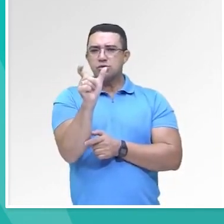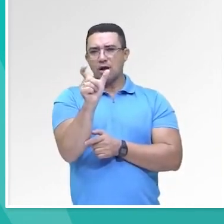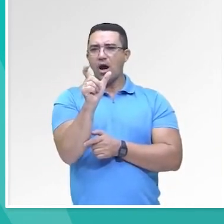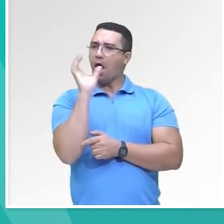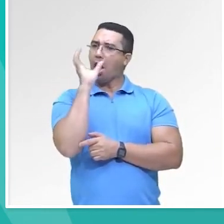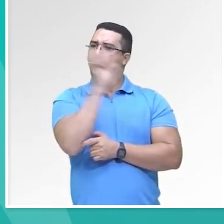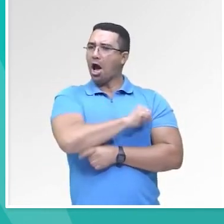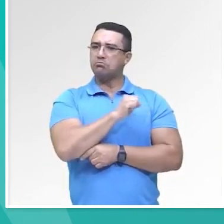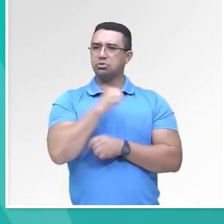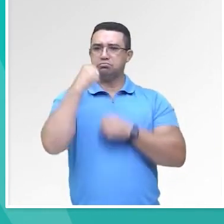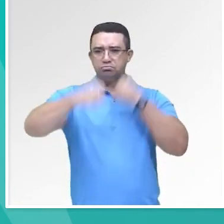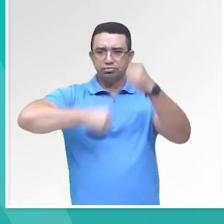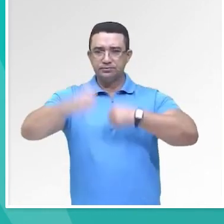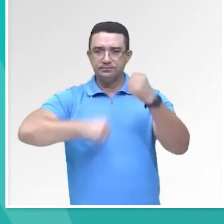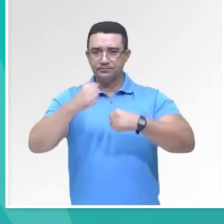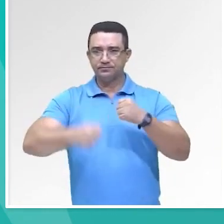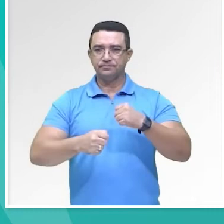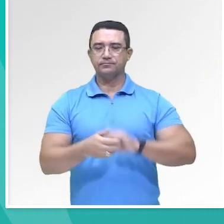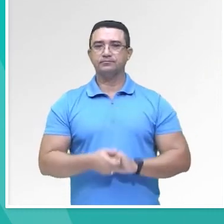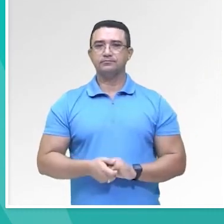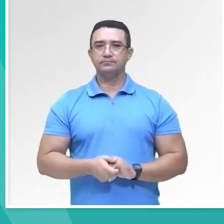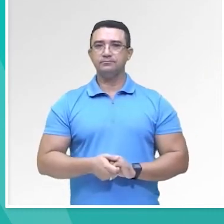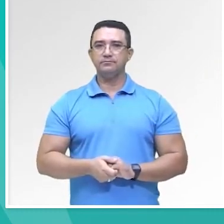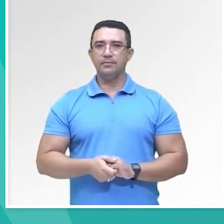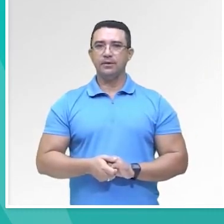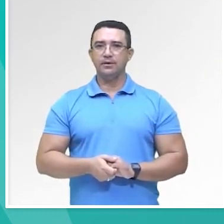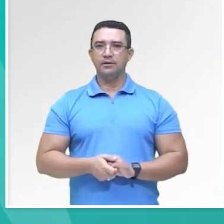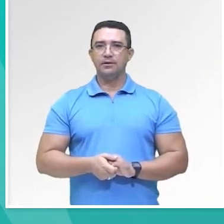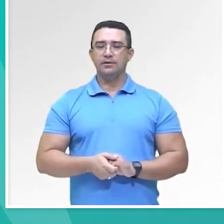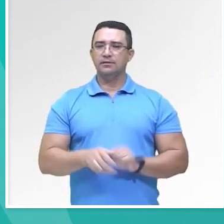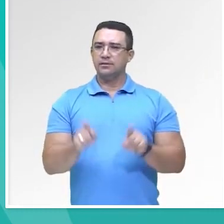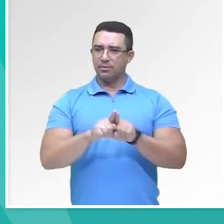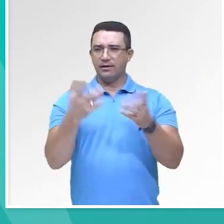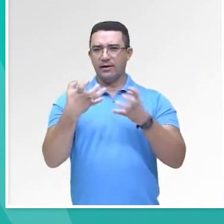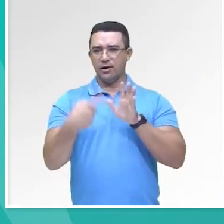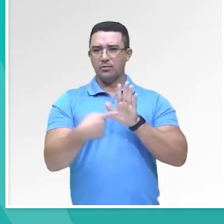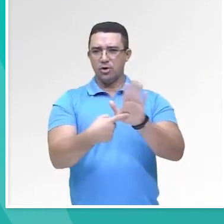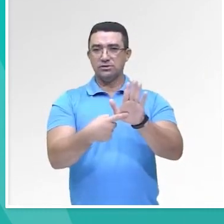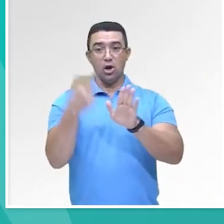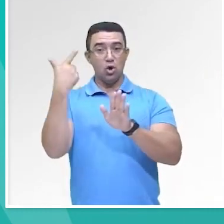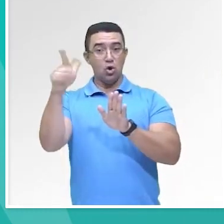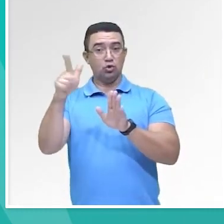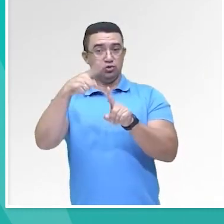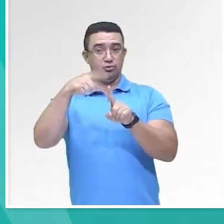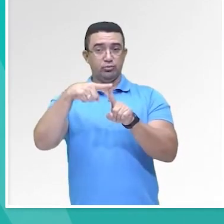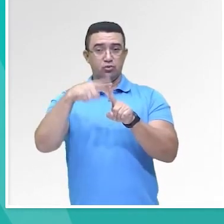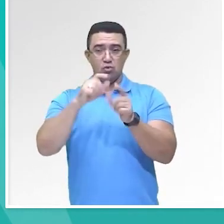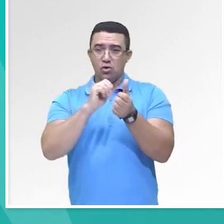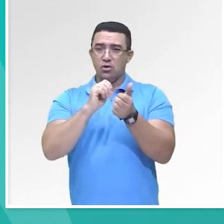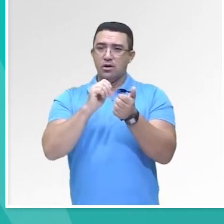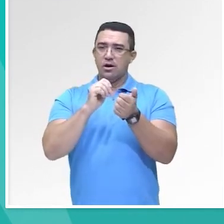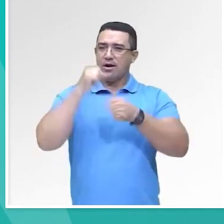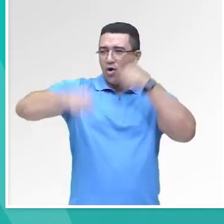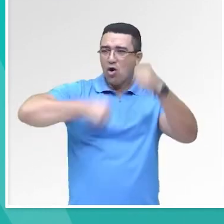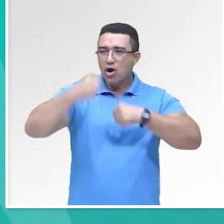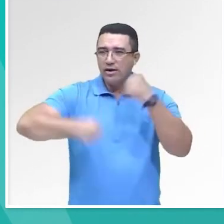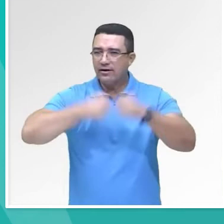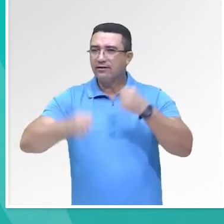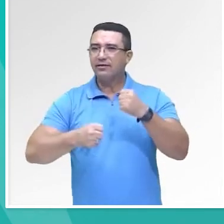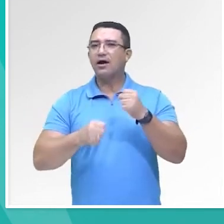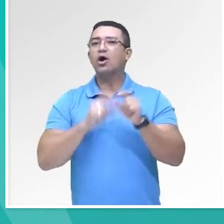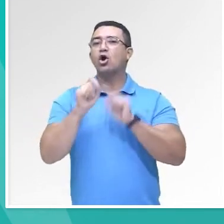prosseguir? Além das corridas de curta distância, eu trouxe uma outra muito interessante para vocês, que é a corrida